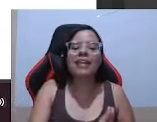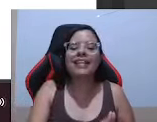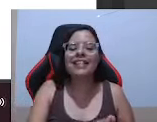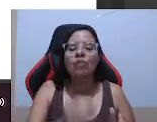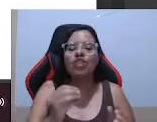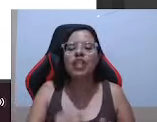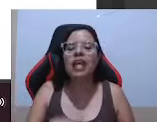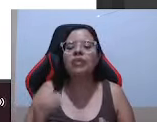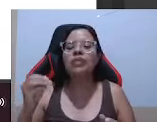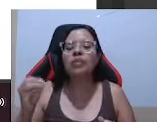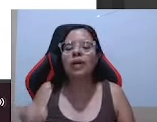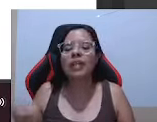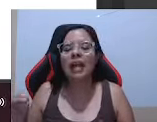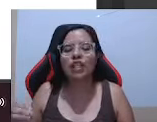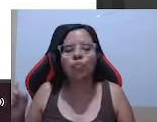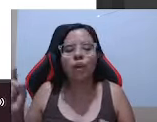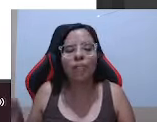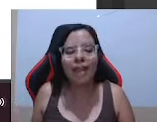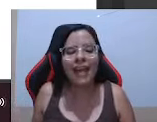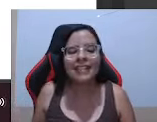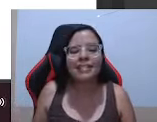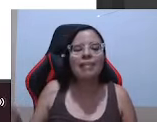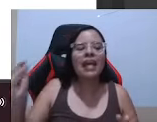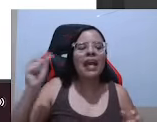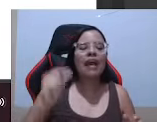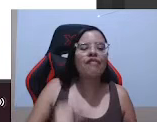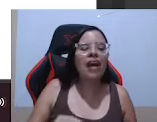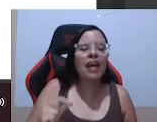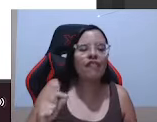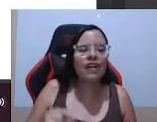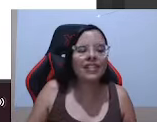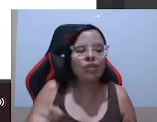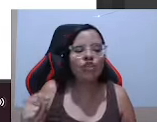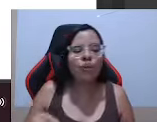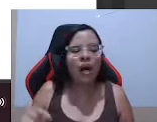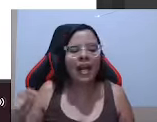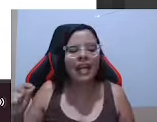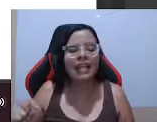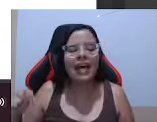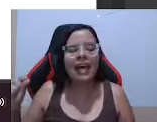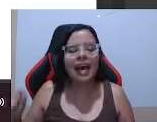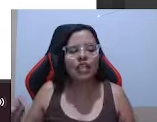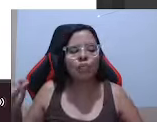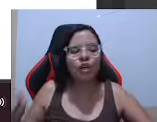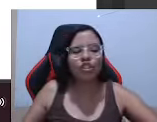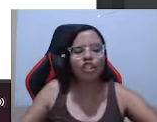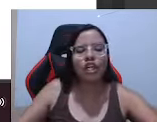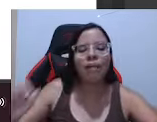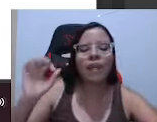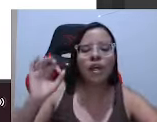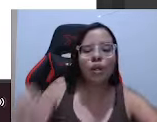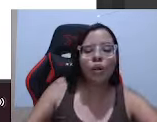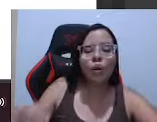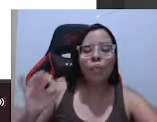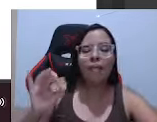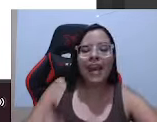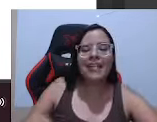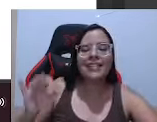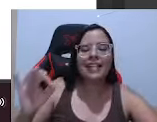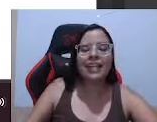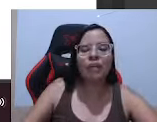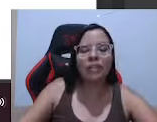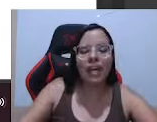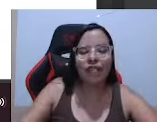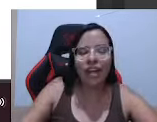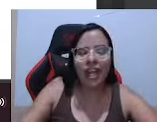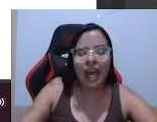vale alimentação de R$ 550 por mês e vale refeição de R$ 40 por dia. No